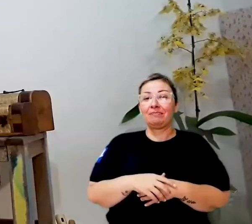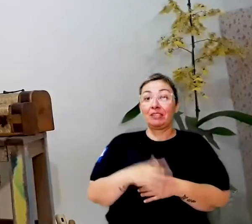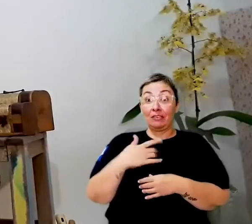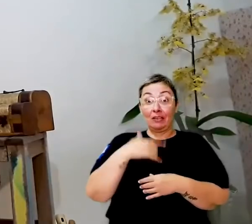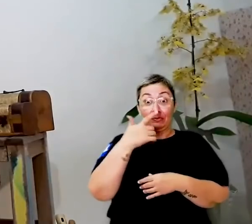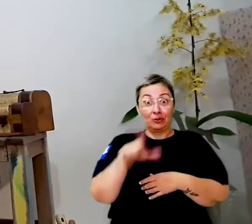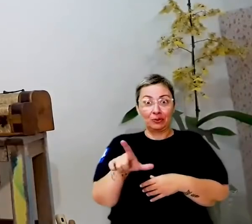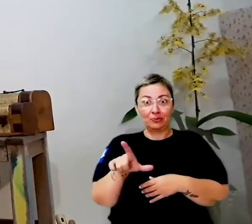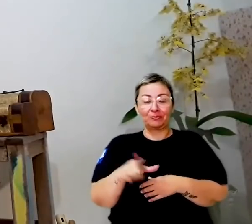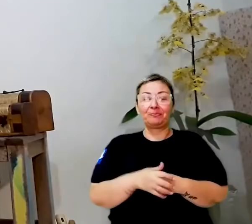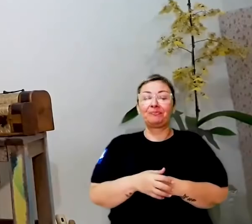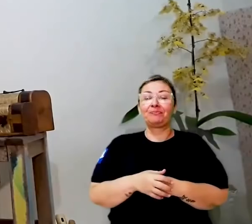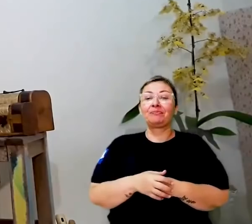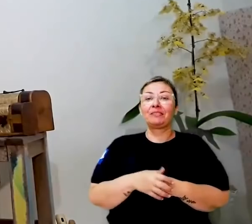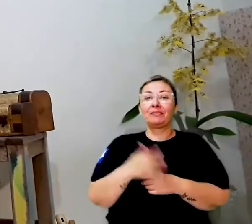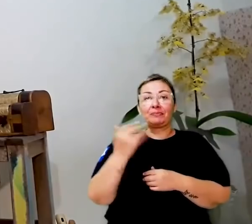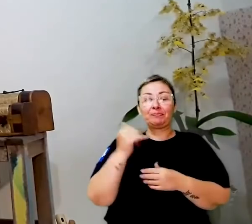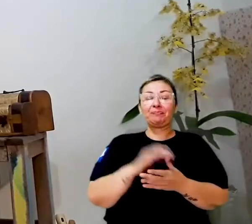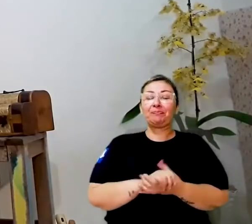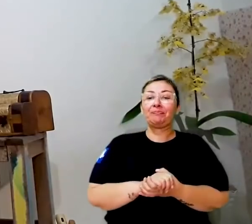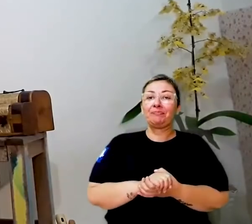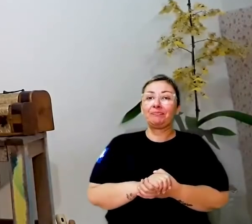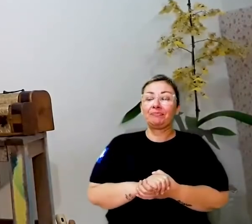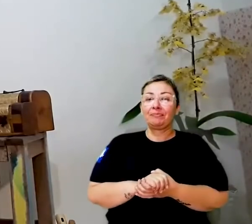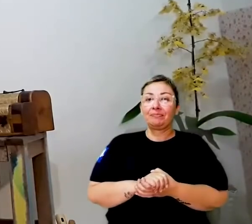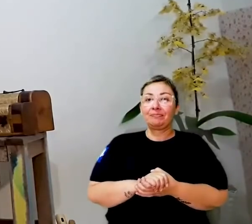Vamos para a próxima? Vamos lá!